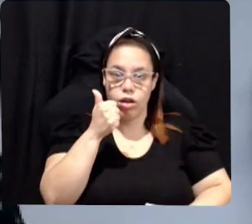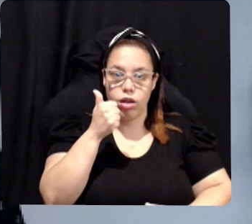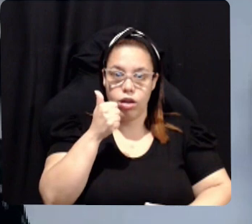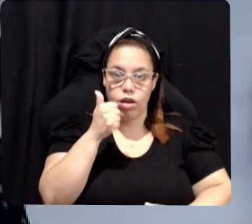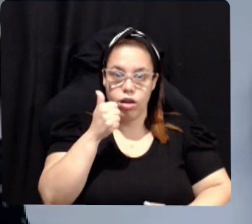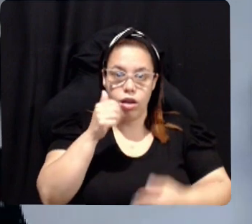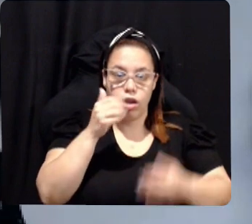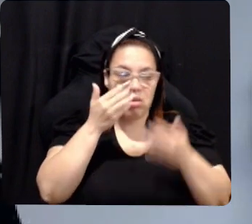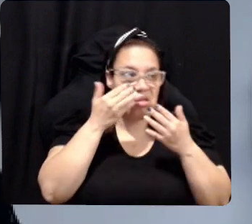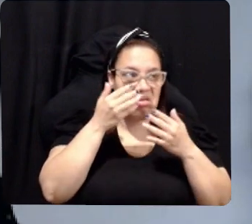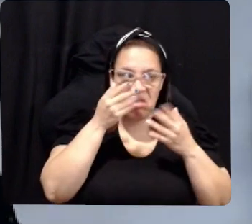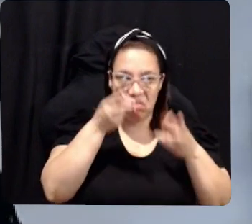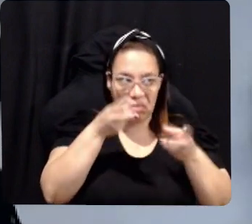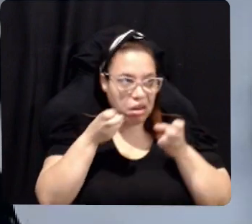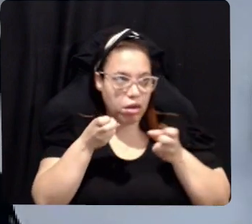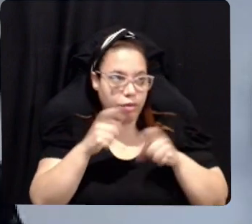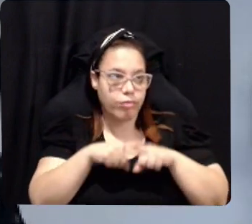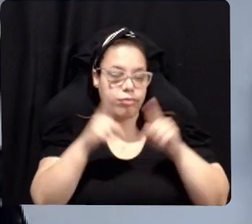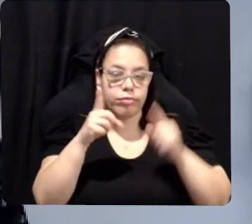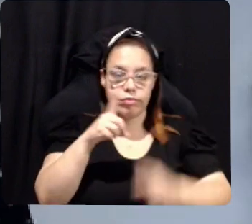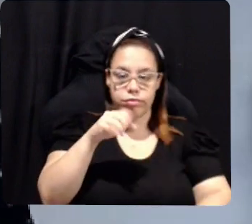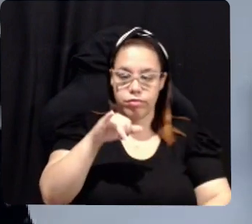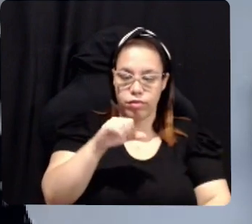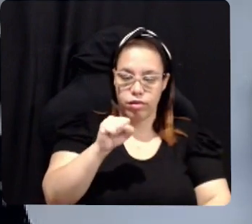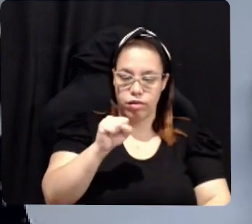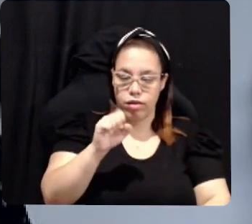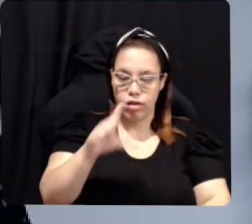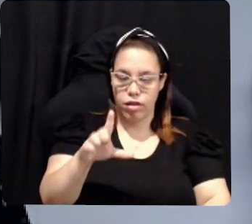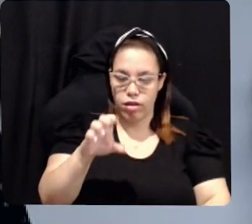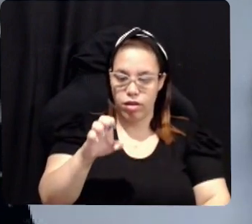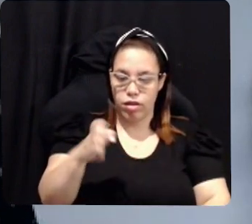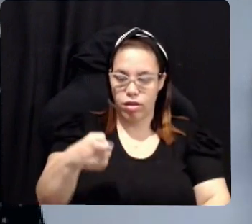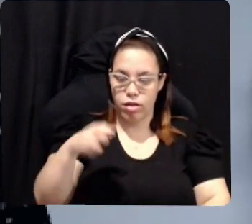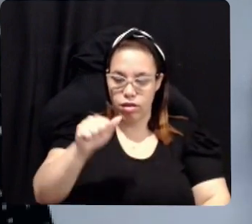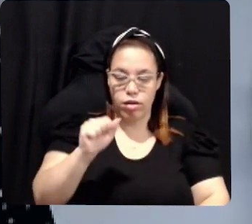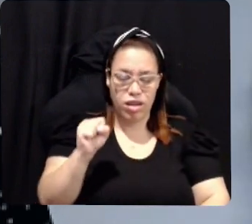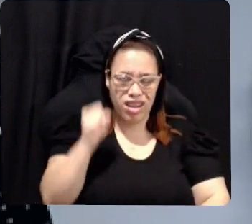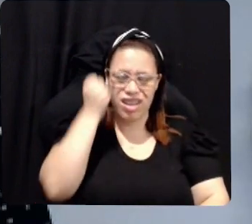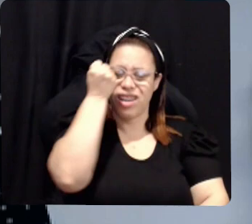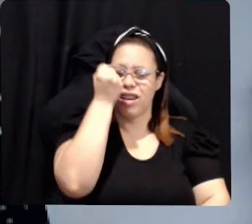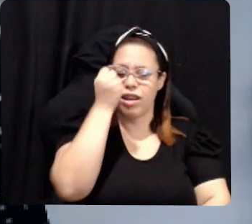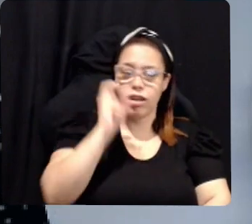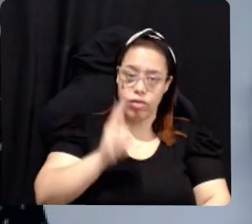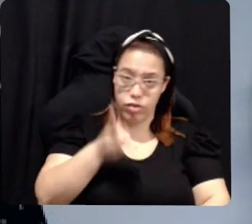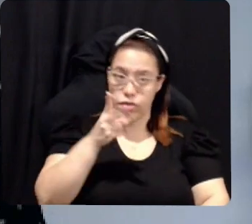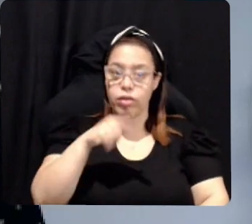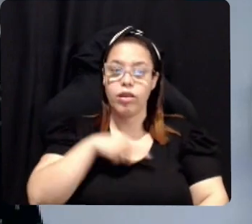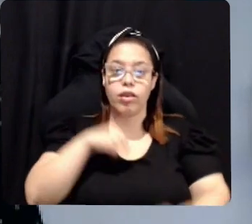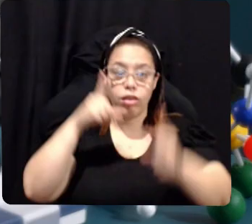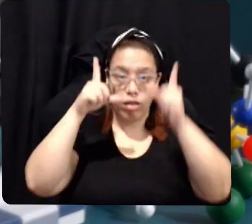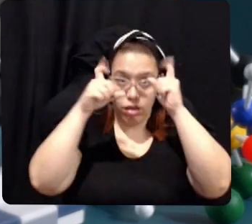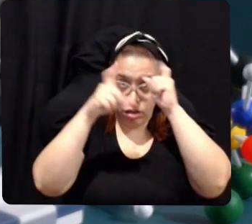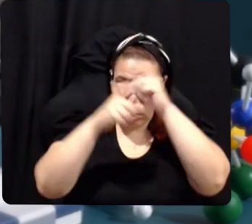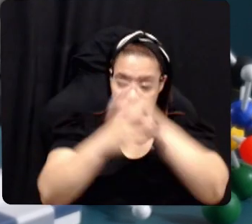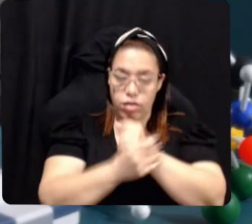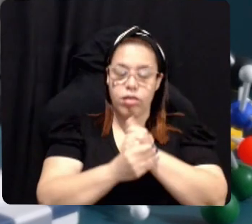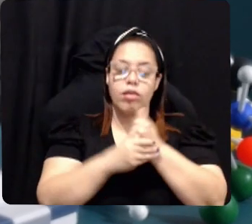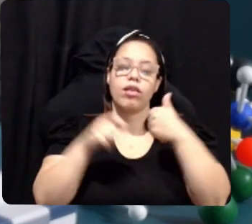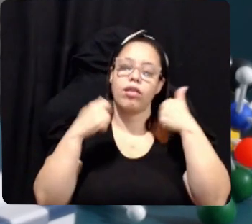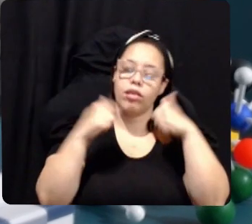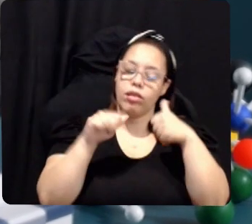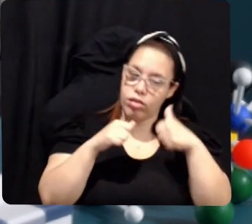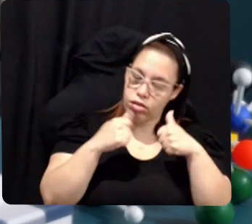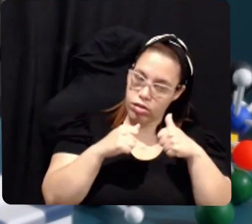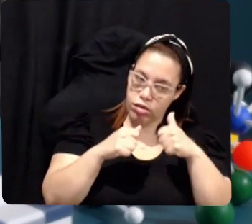que passam até despercebidos. Mas uma dislexia muito grave, a pessoa vai sempre ter uma dificuldade,